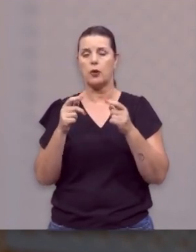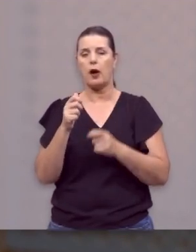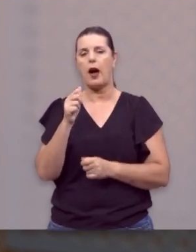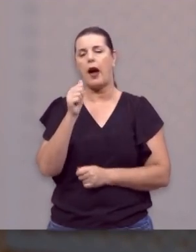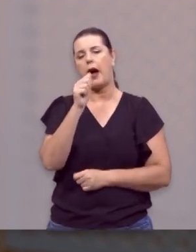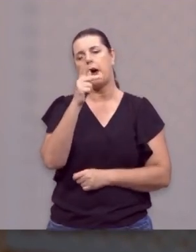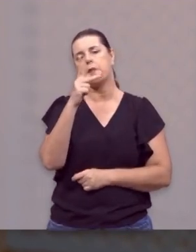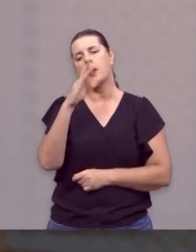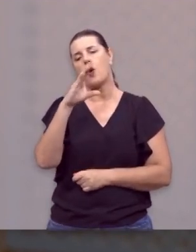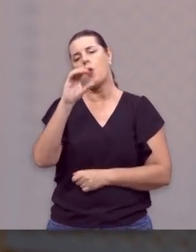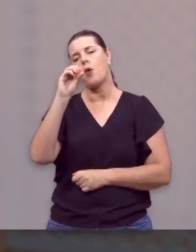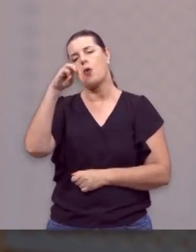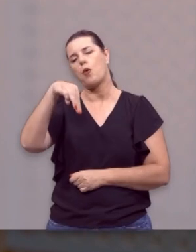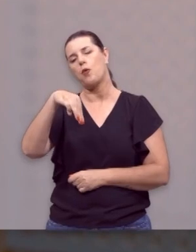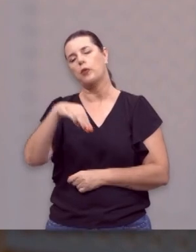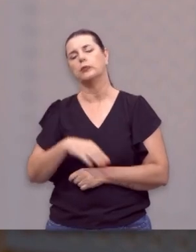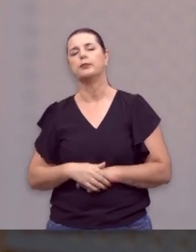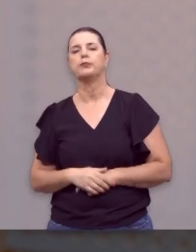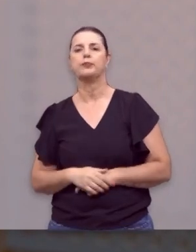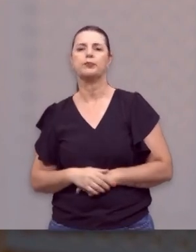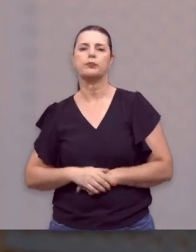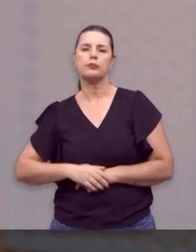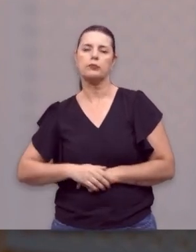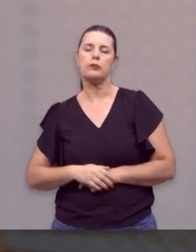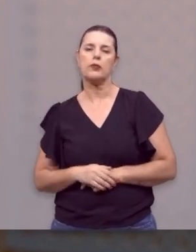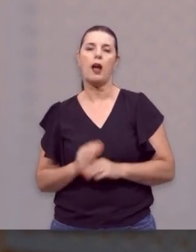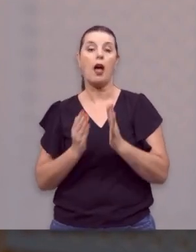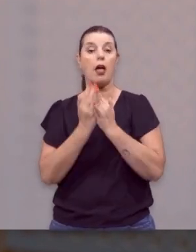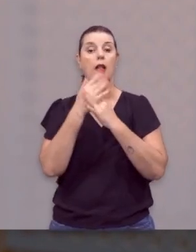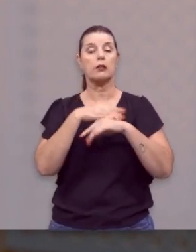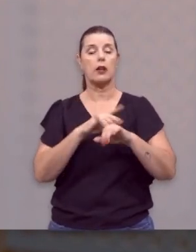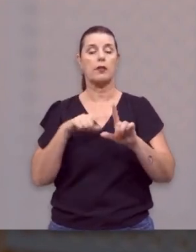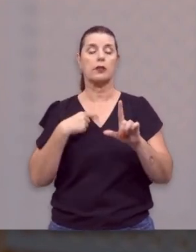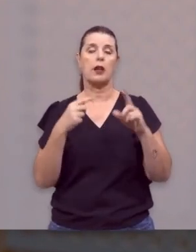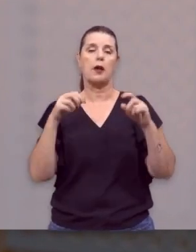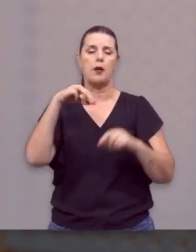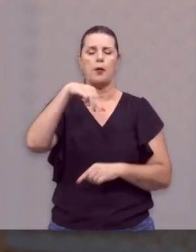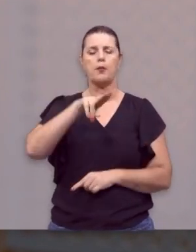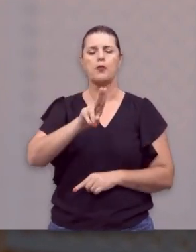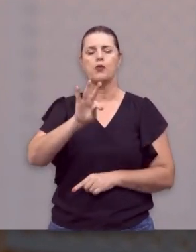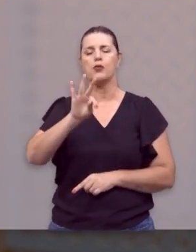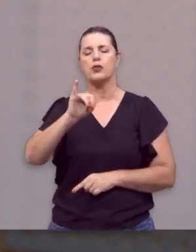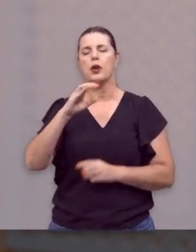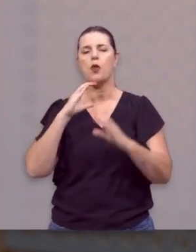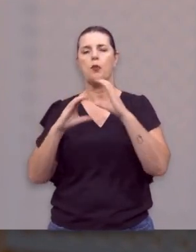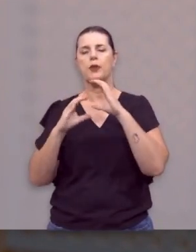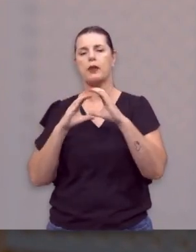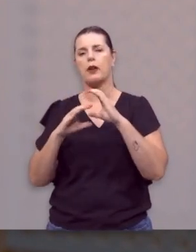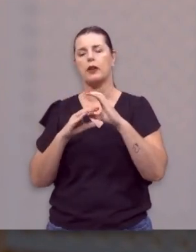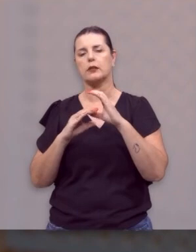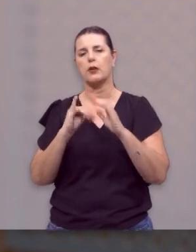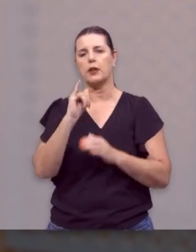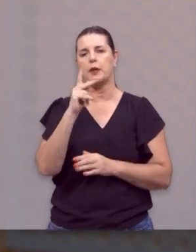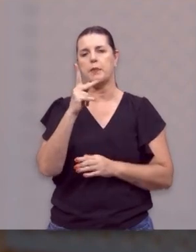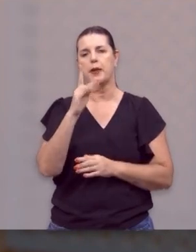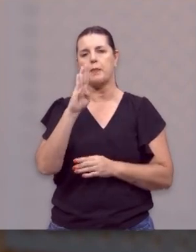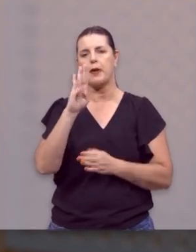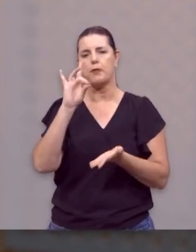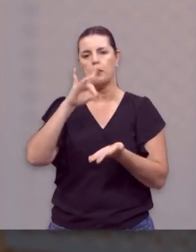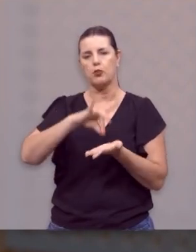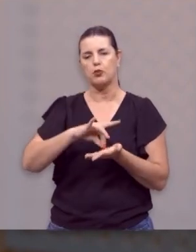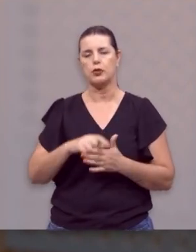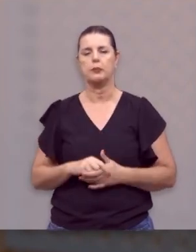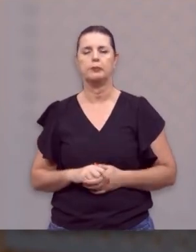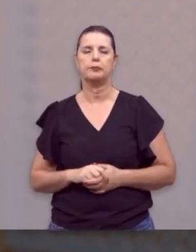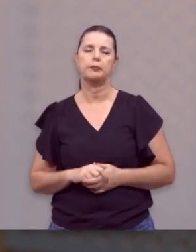Agência Presbiteriana de Evangelização e Comunicação por meio da nossa multiplataforma de comunicação, a IPB